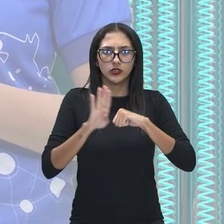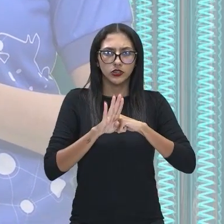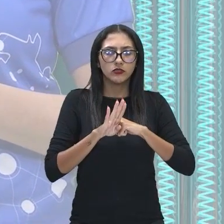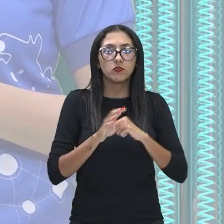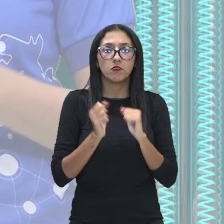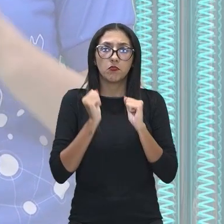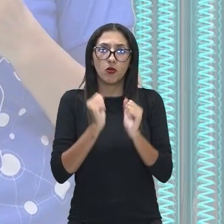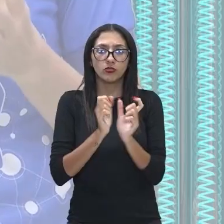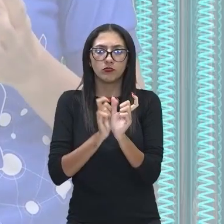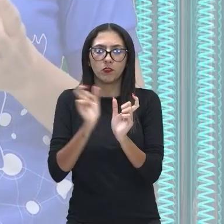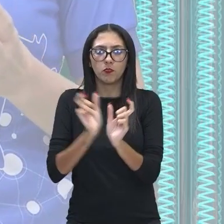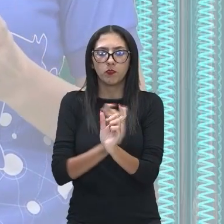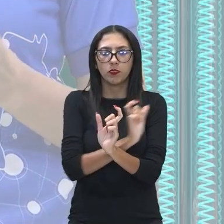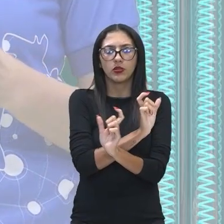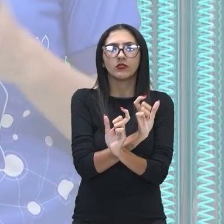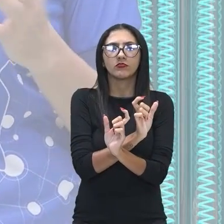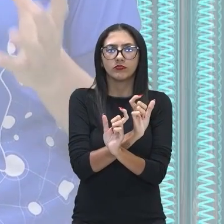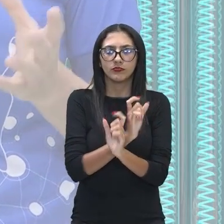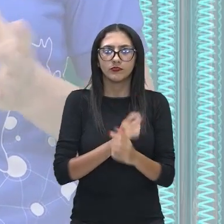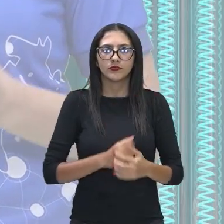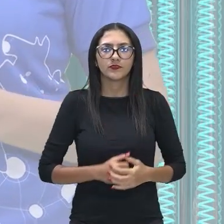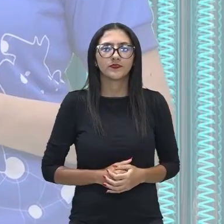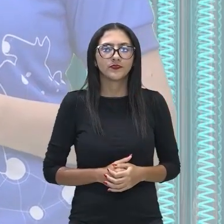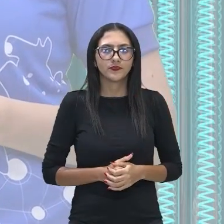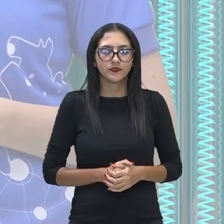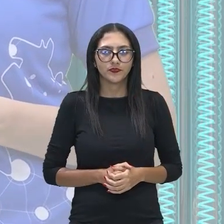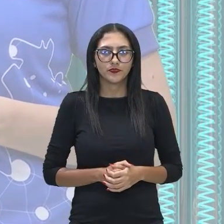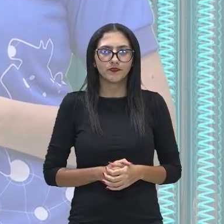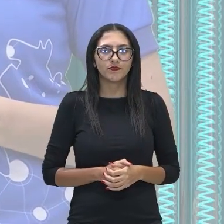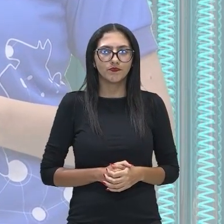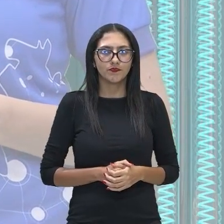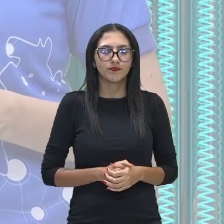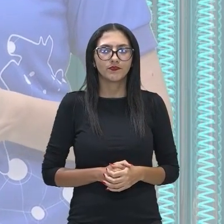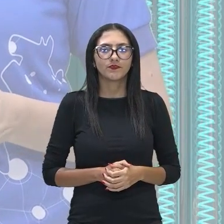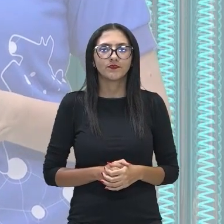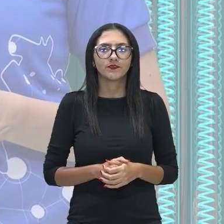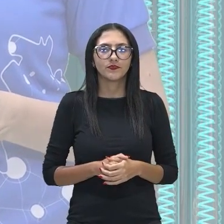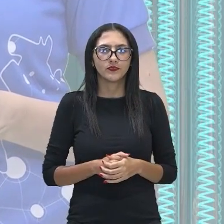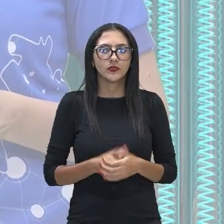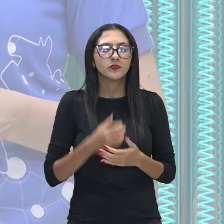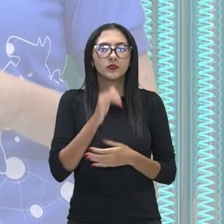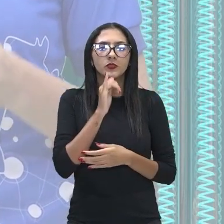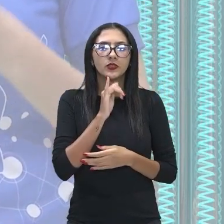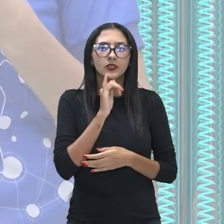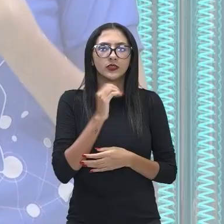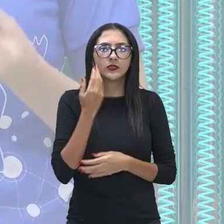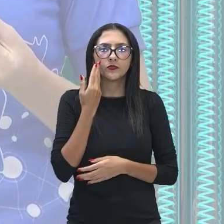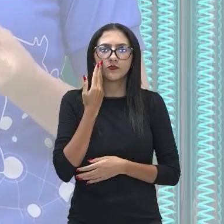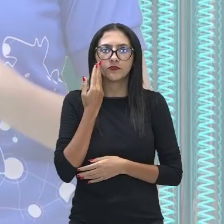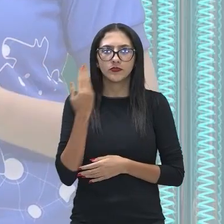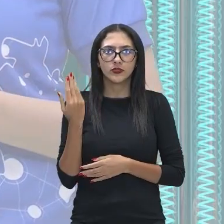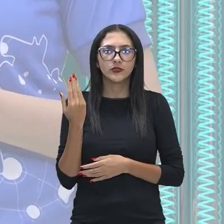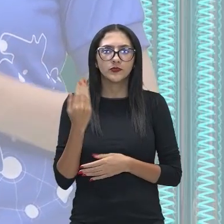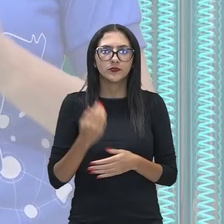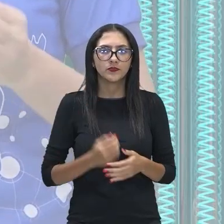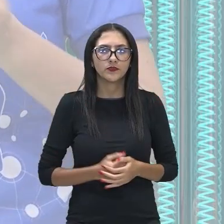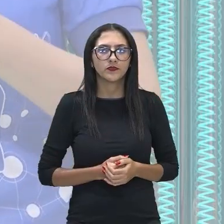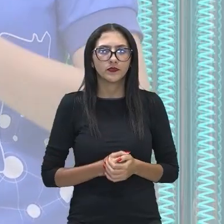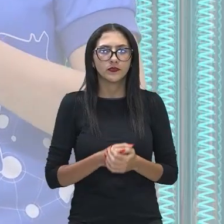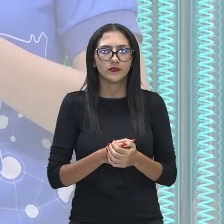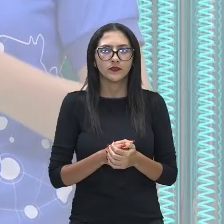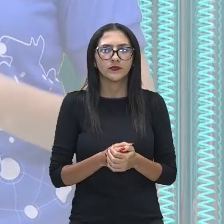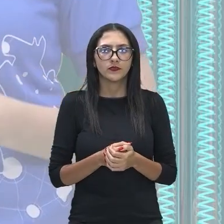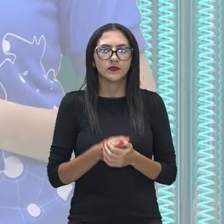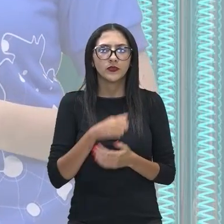na frente, né, dos objetos ou dessas palavras não contáveis. Por exemplo, plenty of, vários, né,